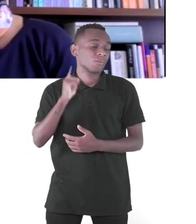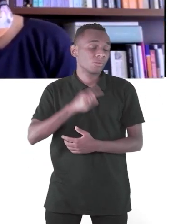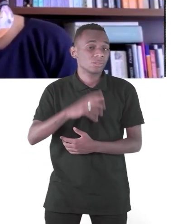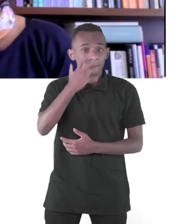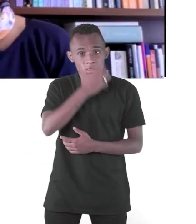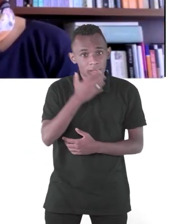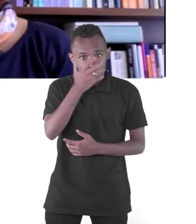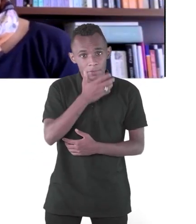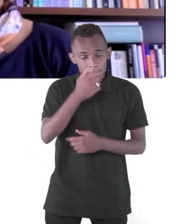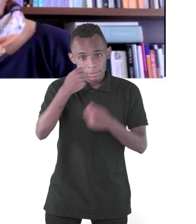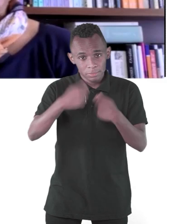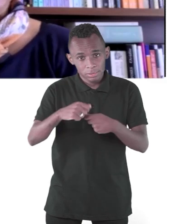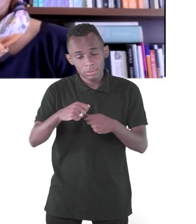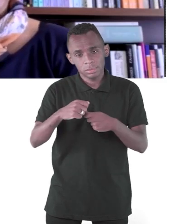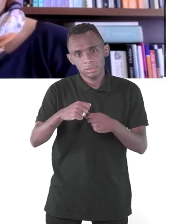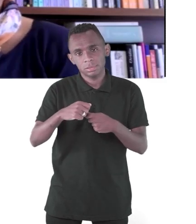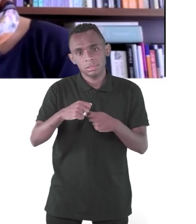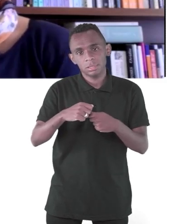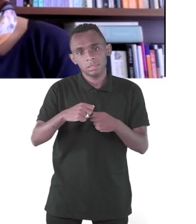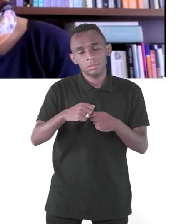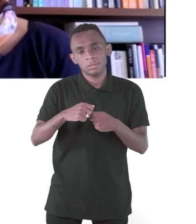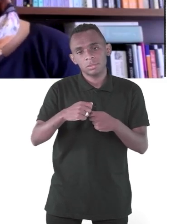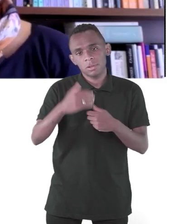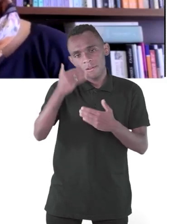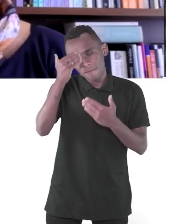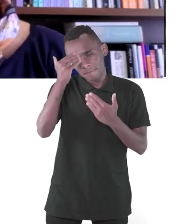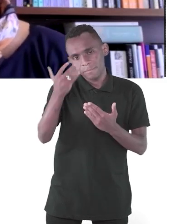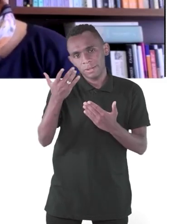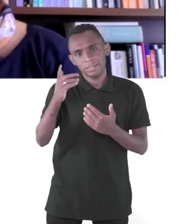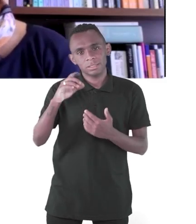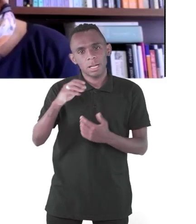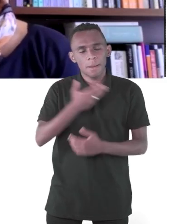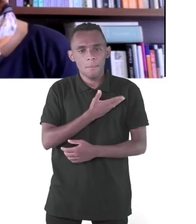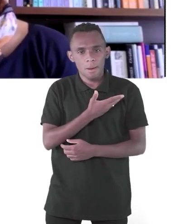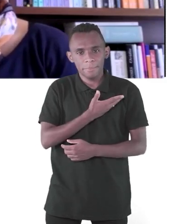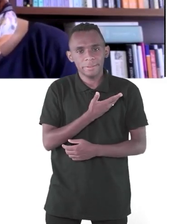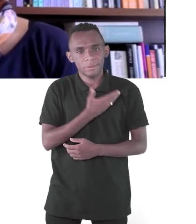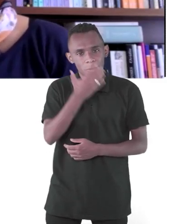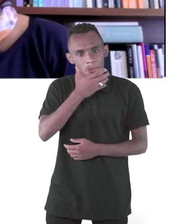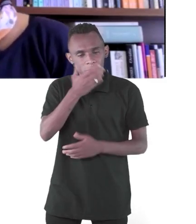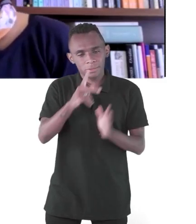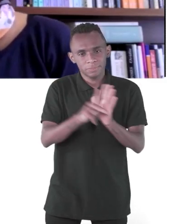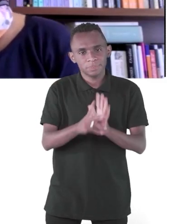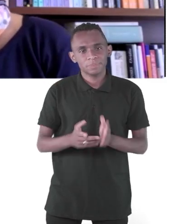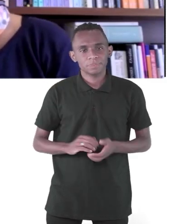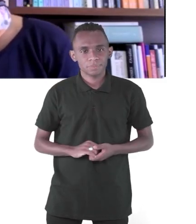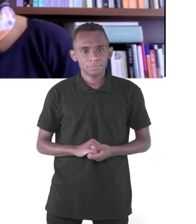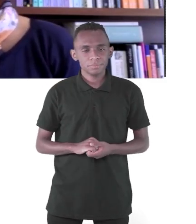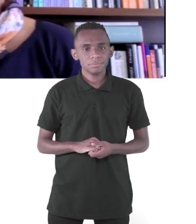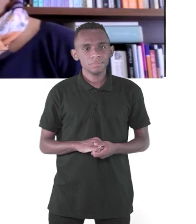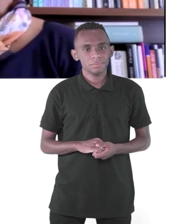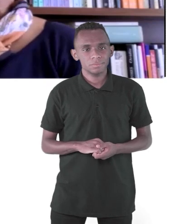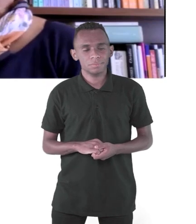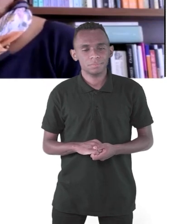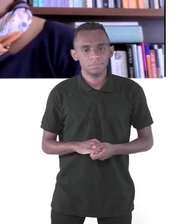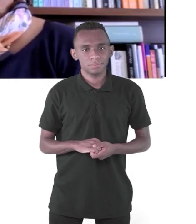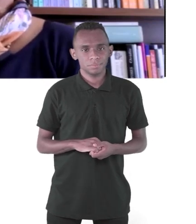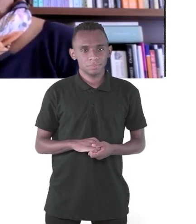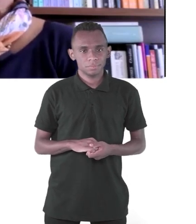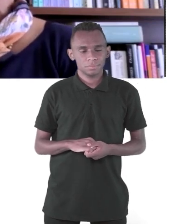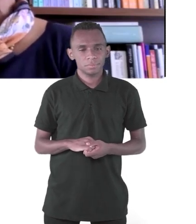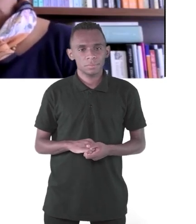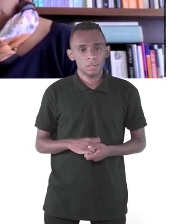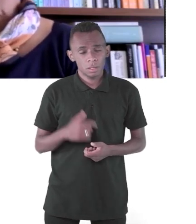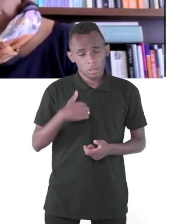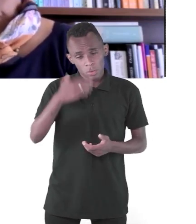me mata. Então tenho que falar do Celso Adolfo. Celso Adolfo, eu te amo. Tudo bem? Eu acho que